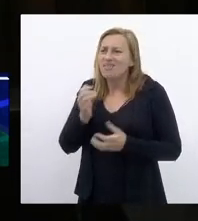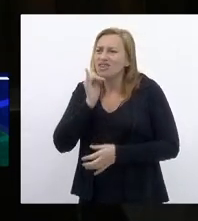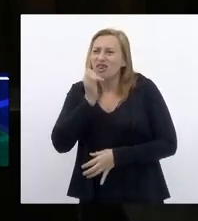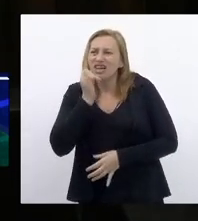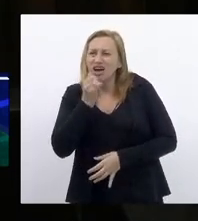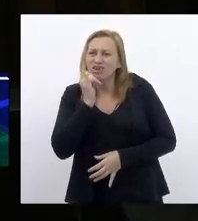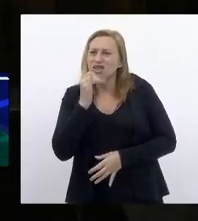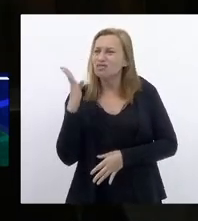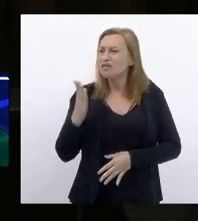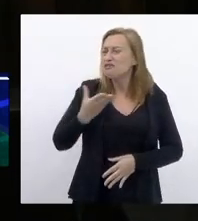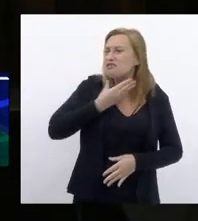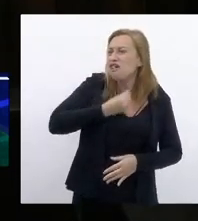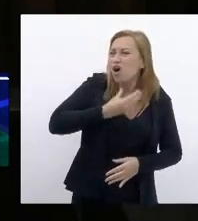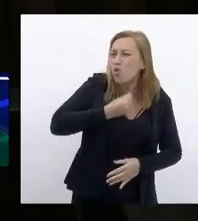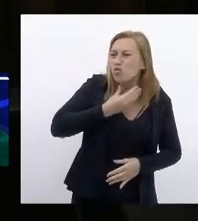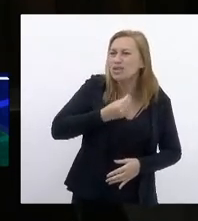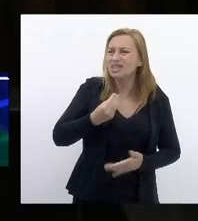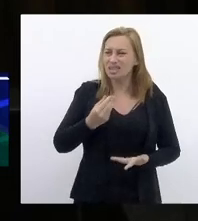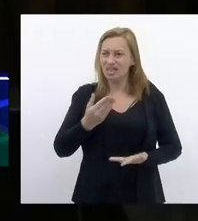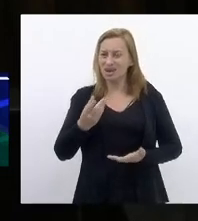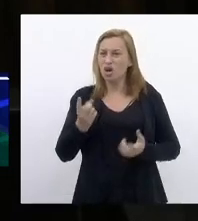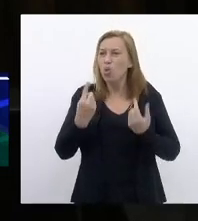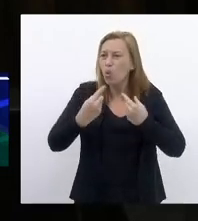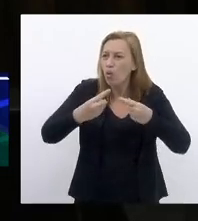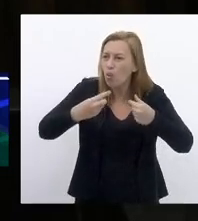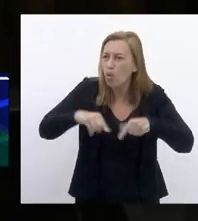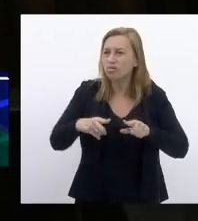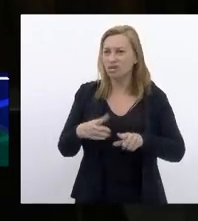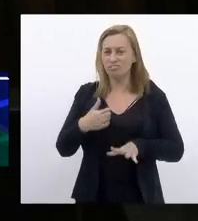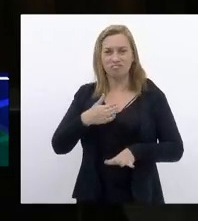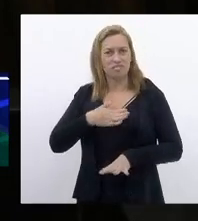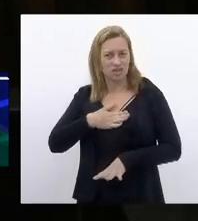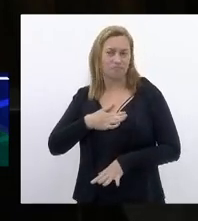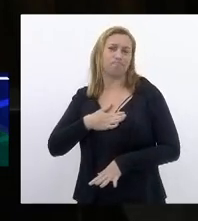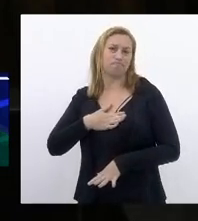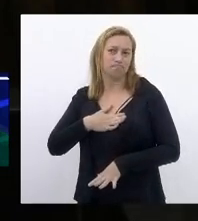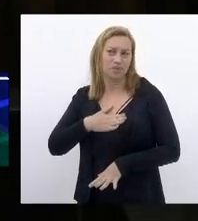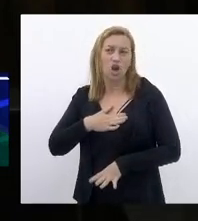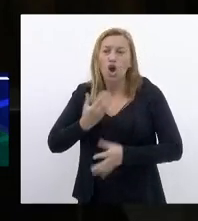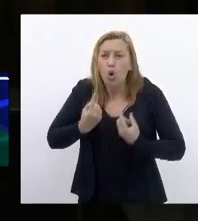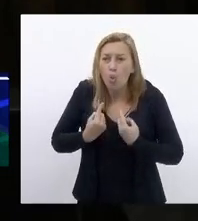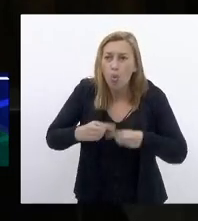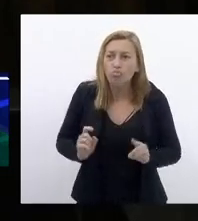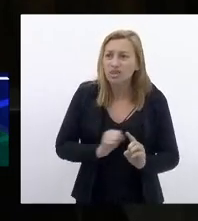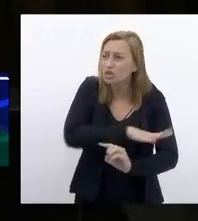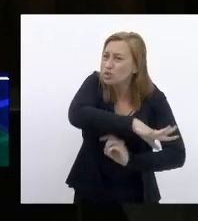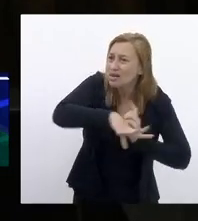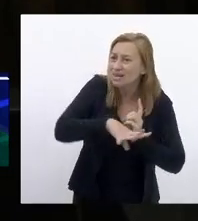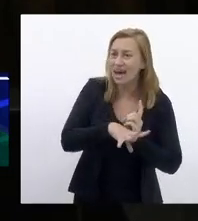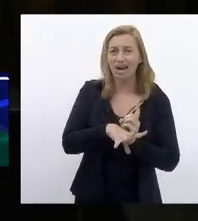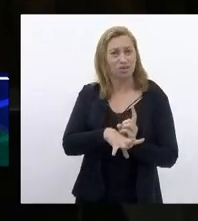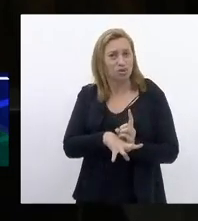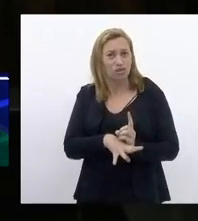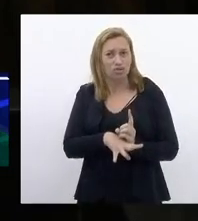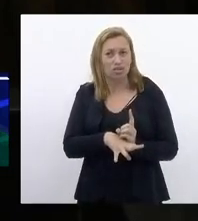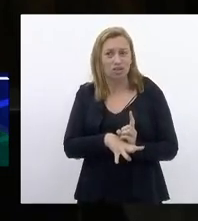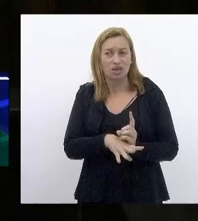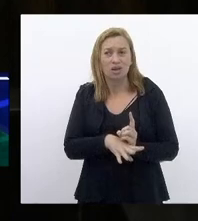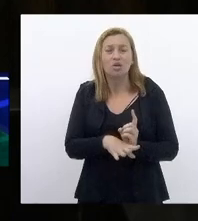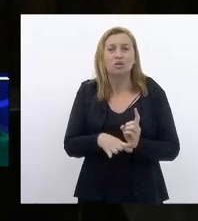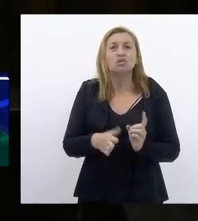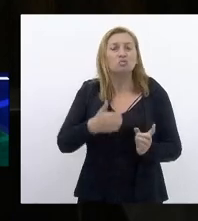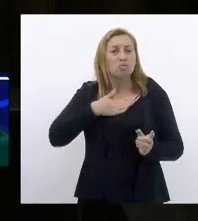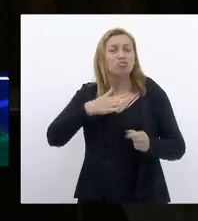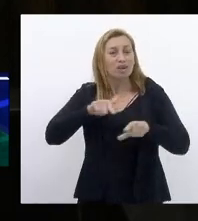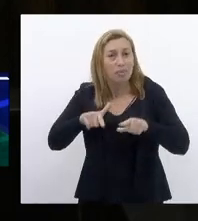narrativa falaciosa, mentirosa, hipócrita contra a sociedade e contra o meu mandato, contra a minha